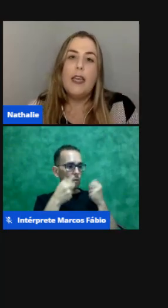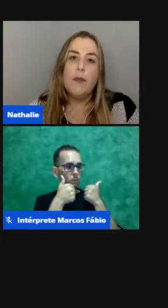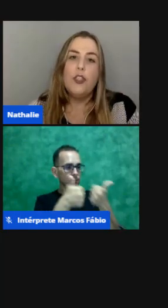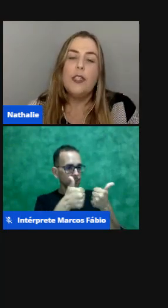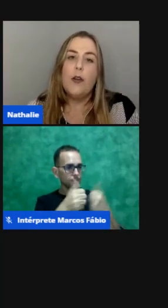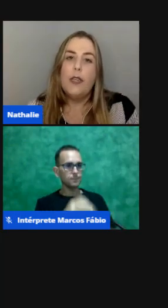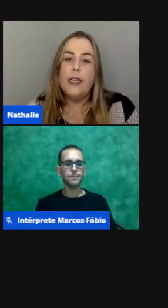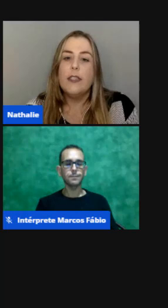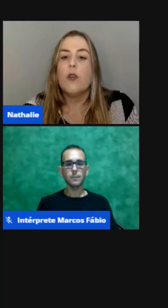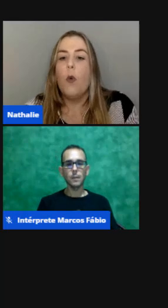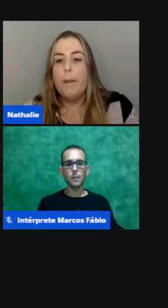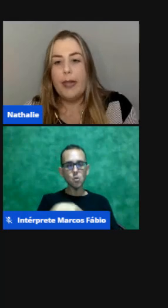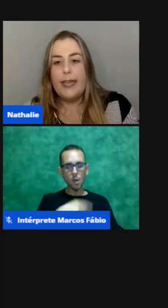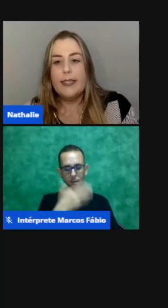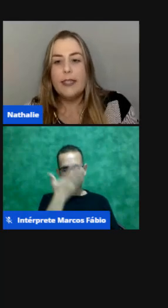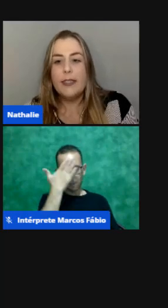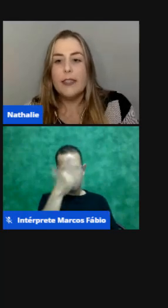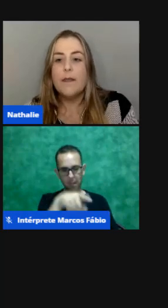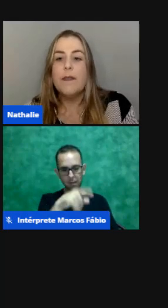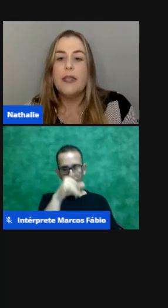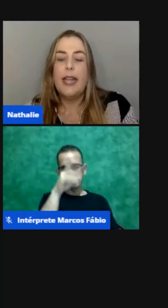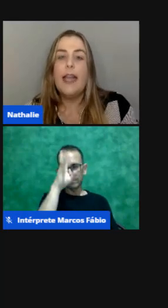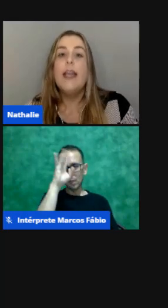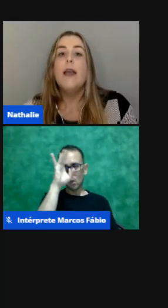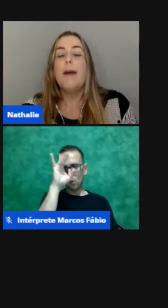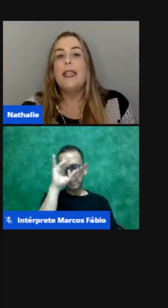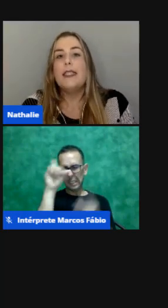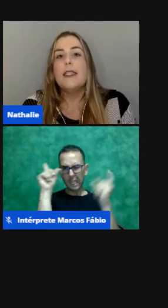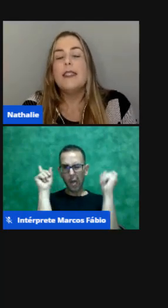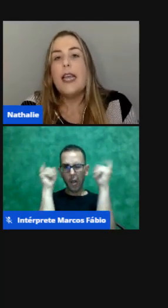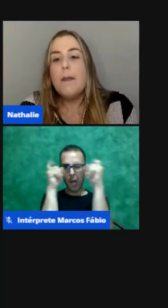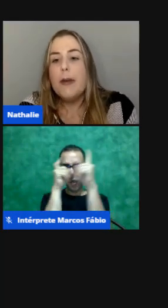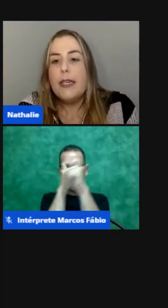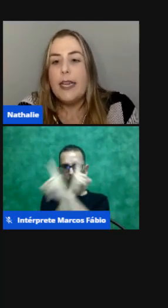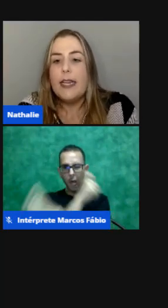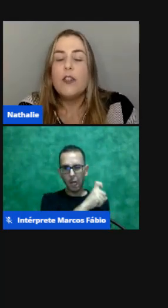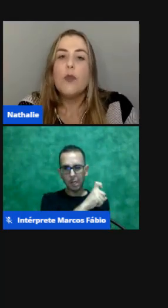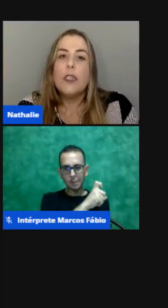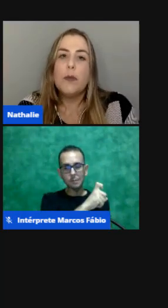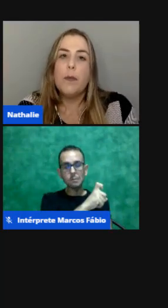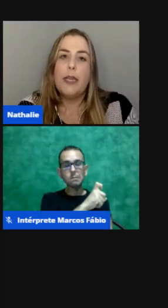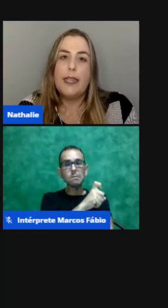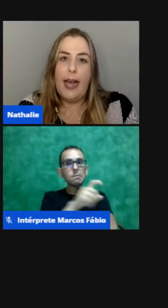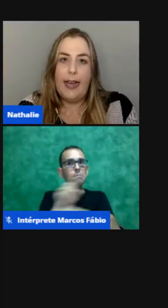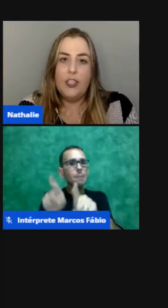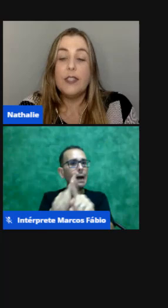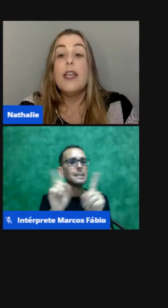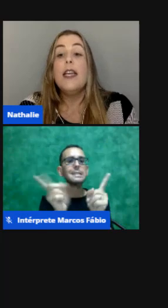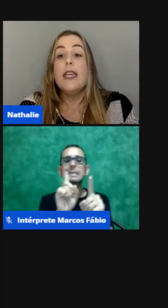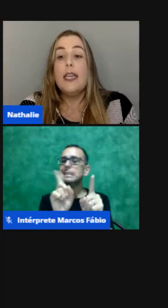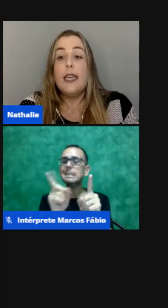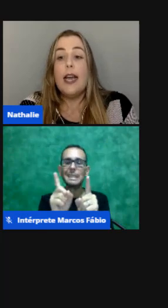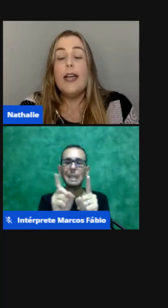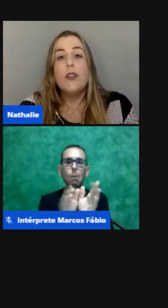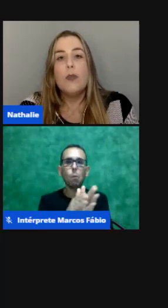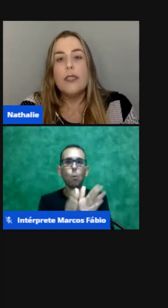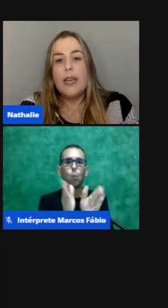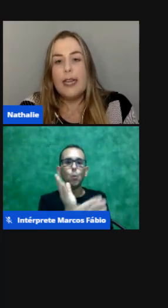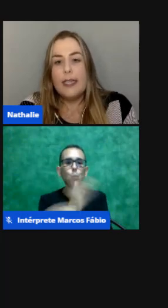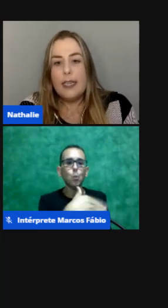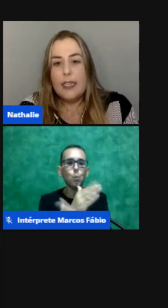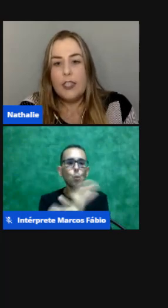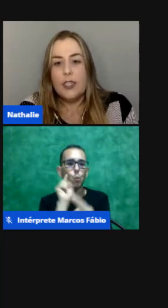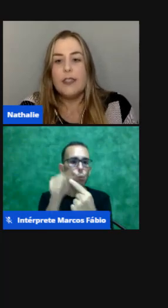nós saímos de teorias complexas, mas sem perder as suas propriedades e as